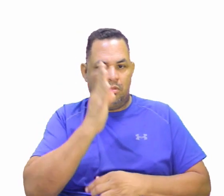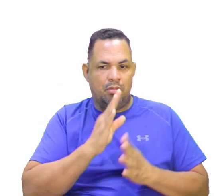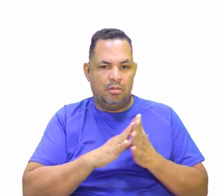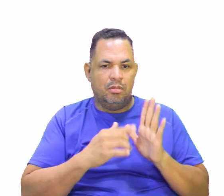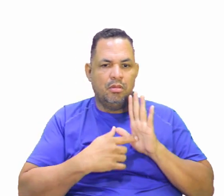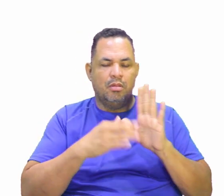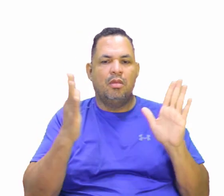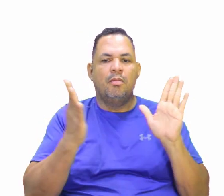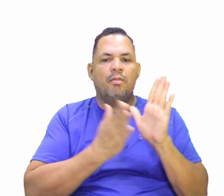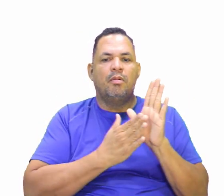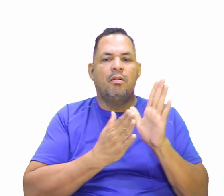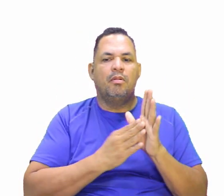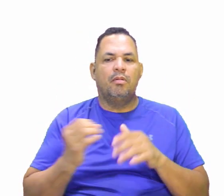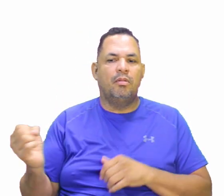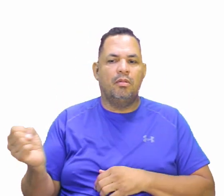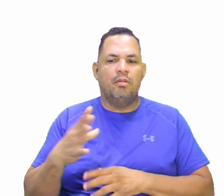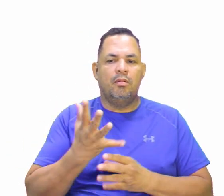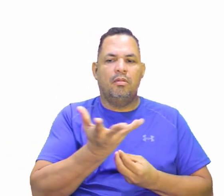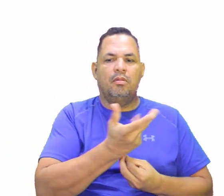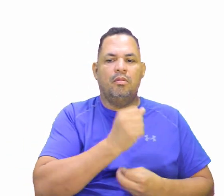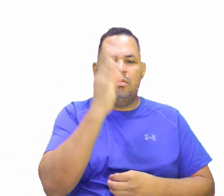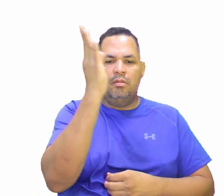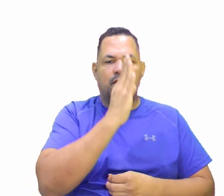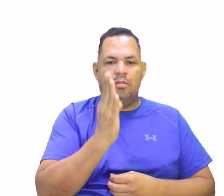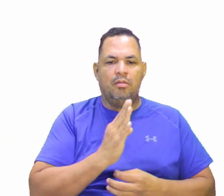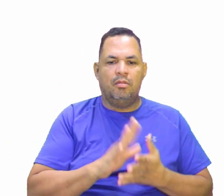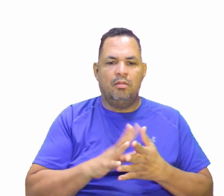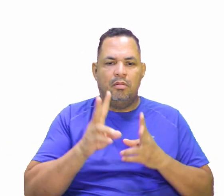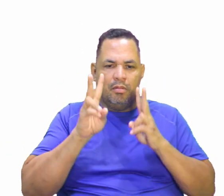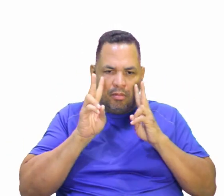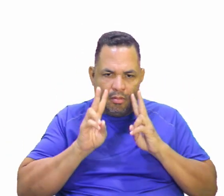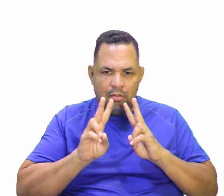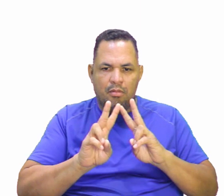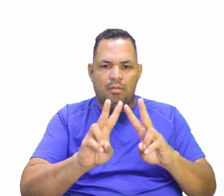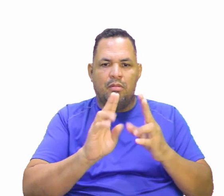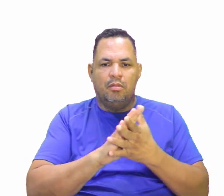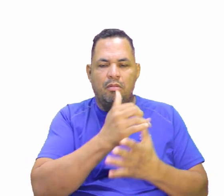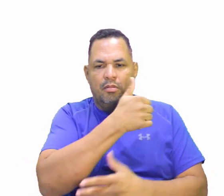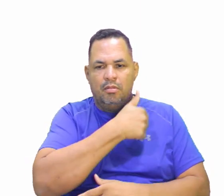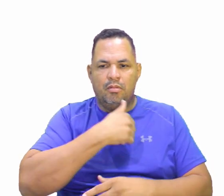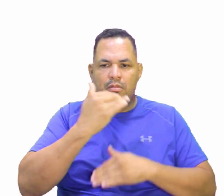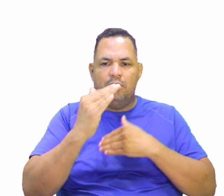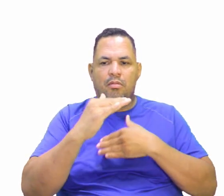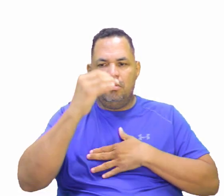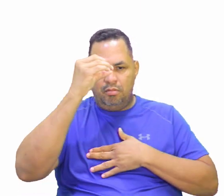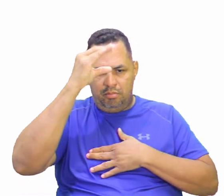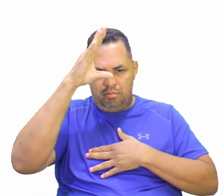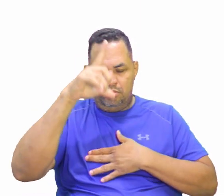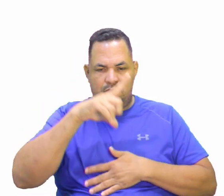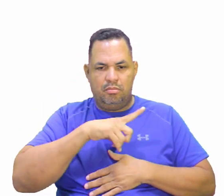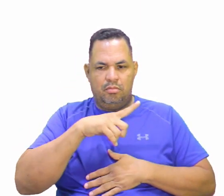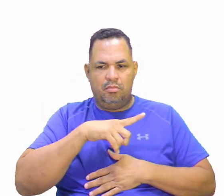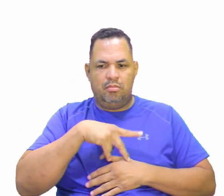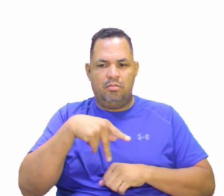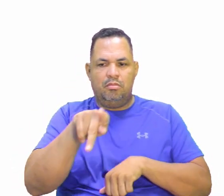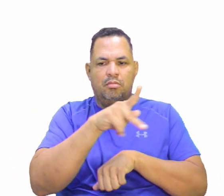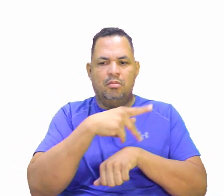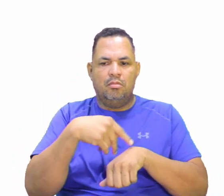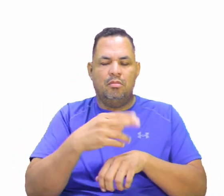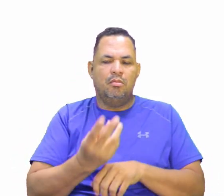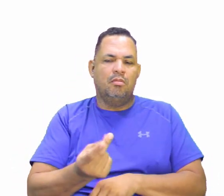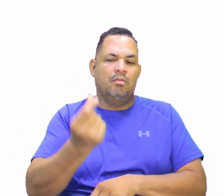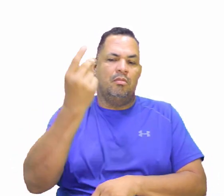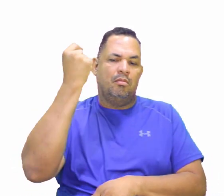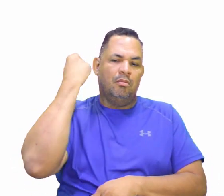apresentando o propósito modernista de arte brasileira, visando aprimorar o conhecimento que se tinha no